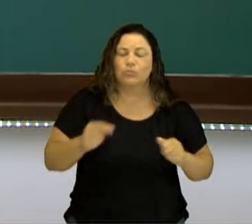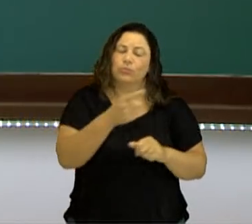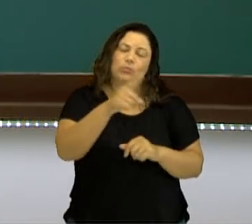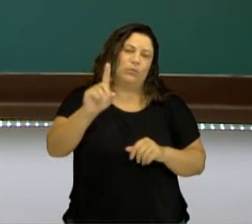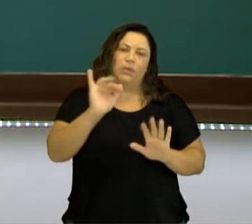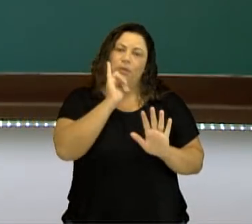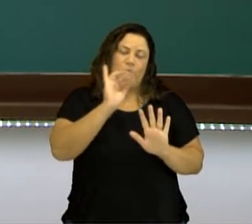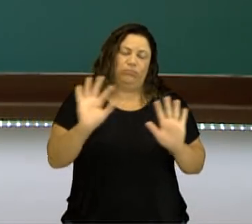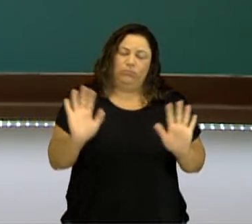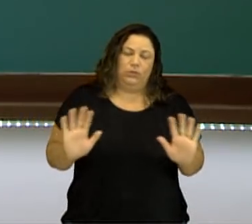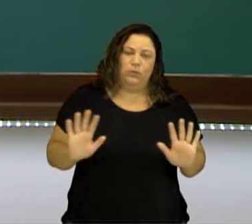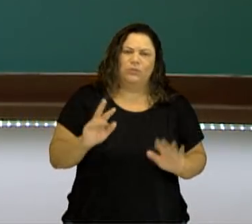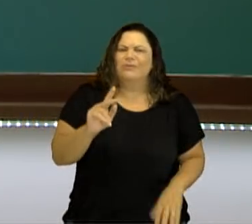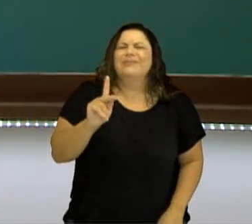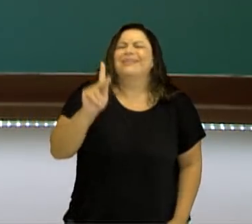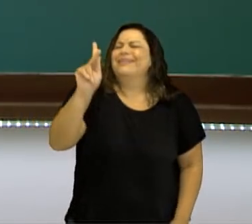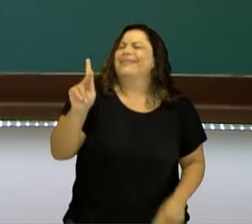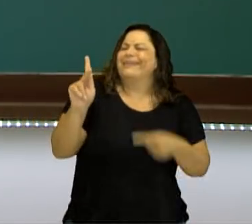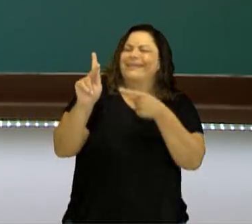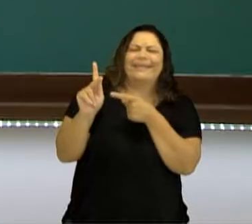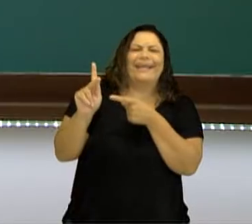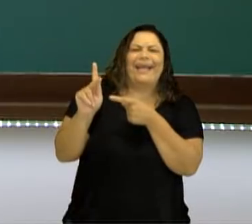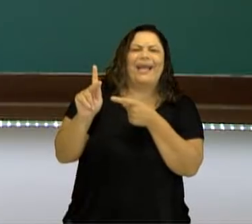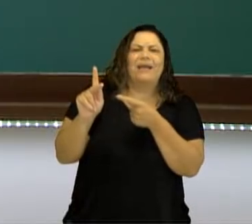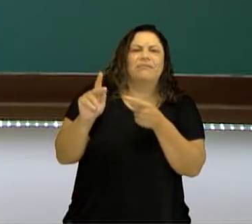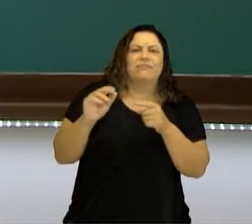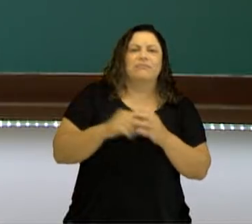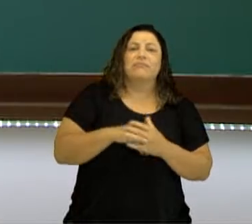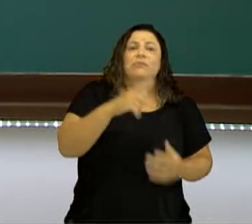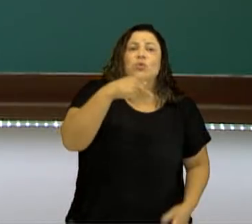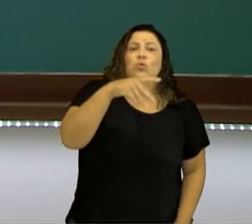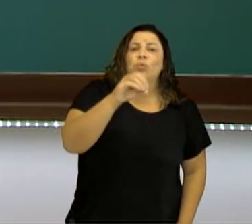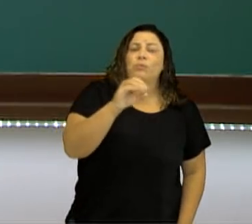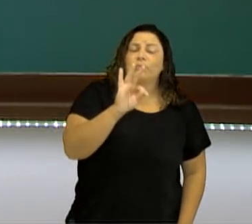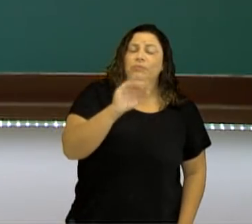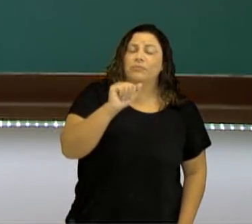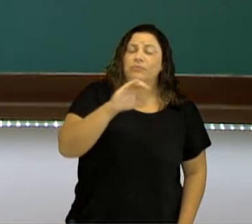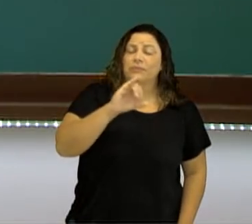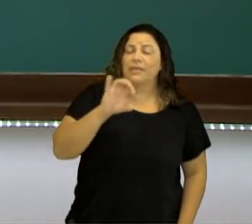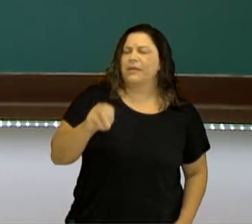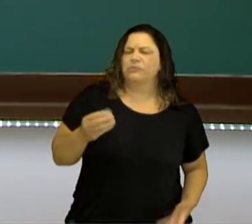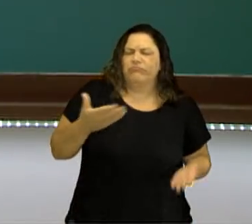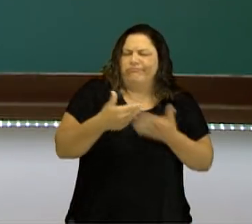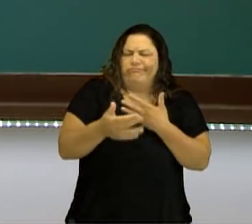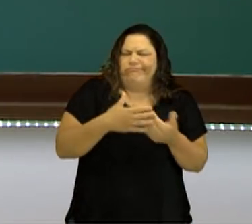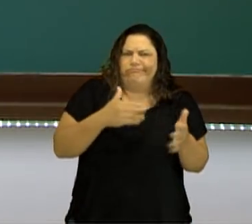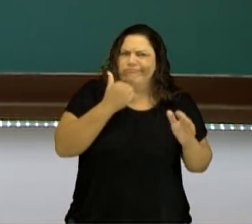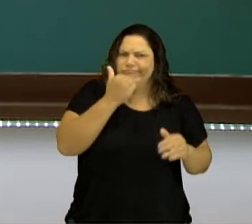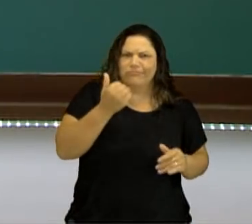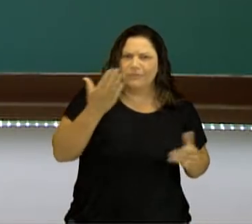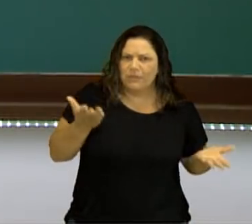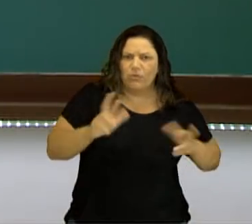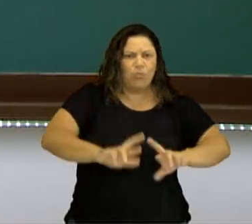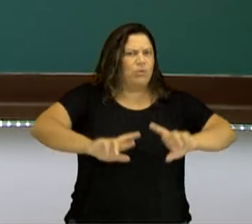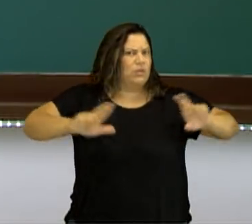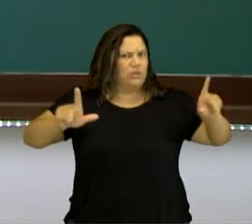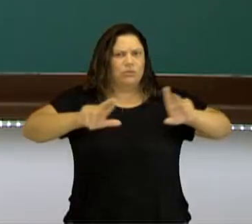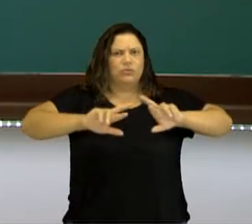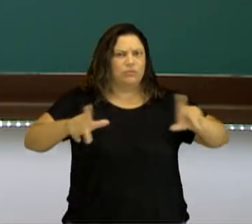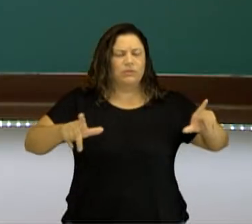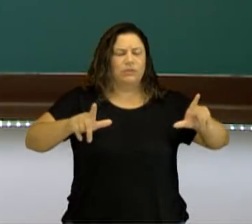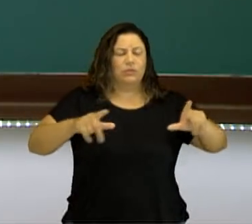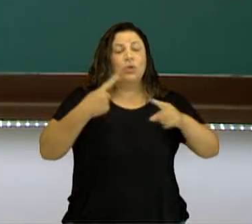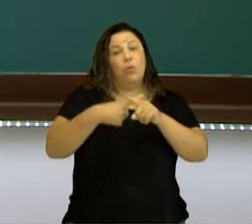que a letra K tem a ver, por exemplo, com potássio? Não tem nada. Por que existe essa diferença? Porque a